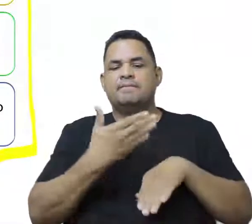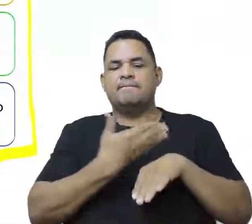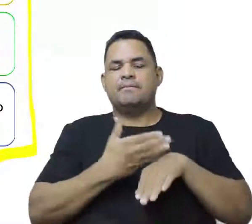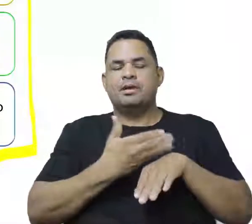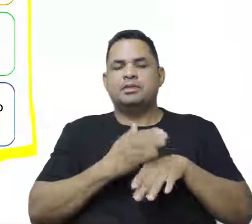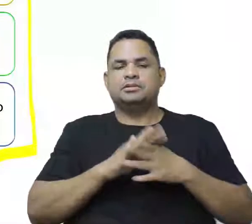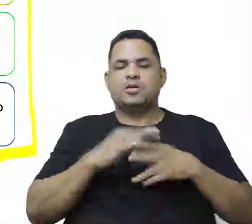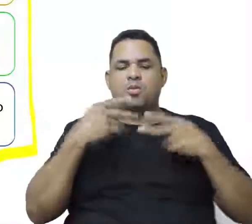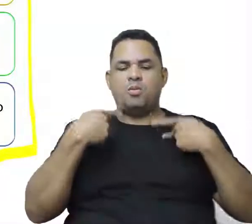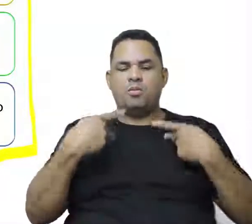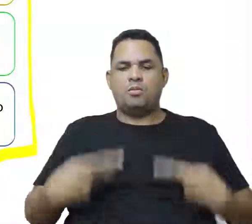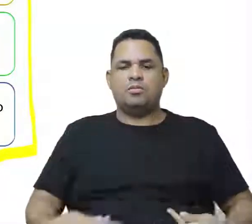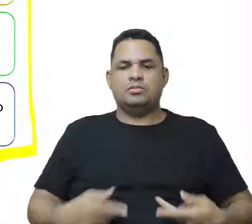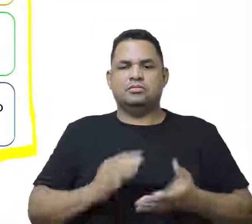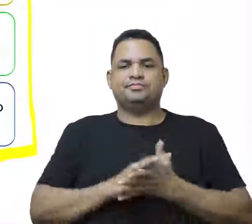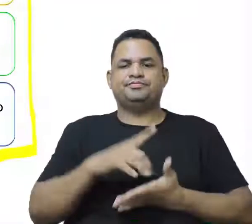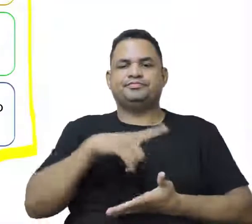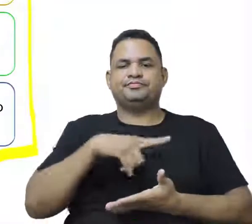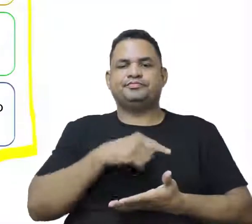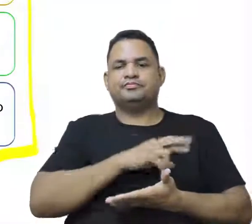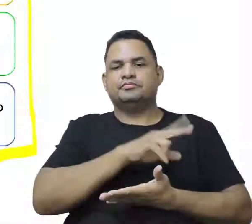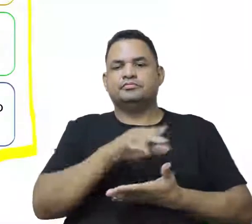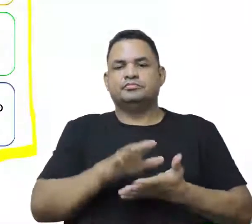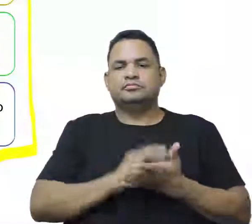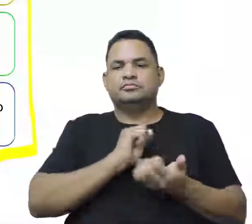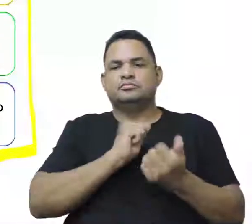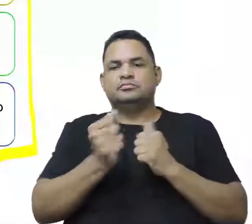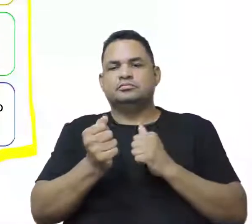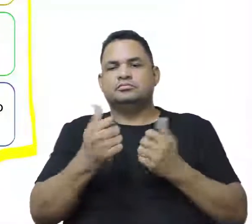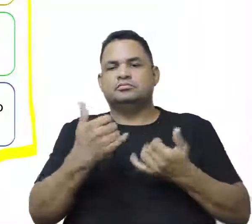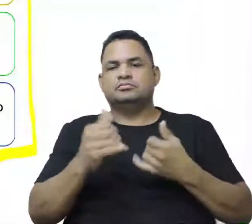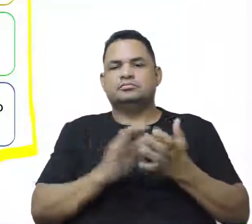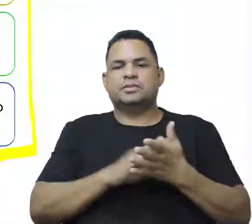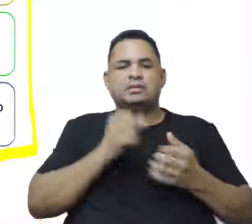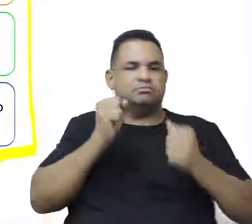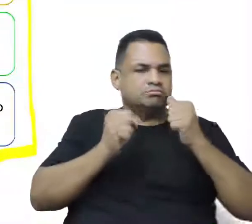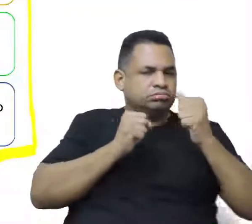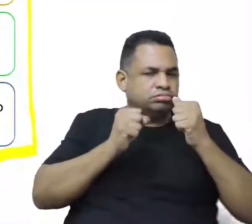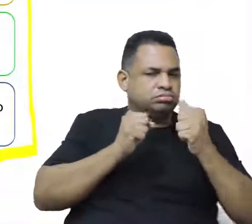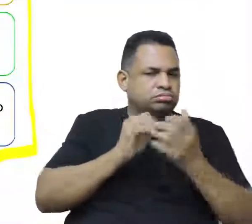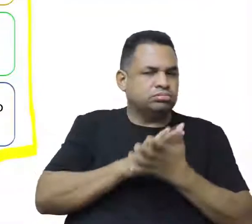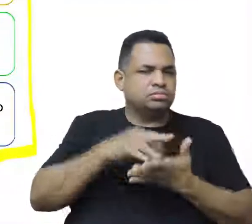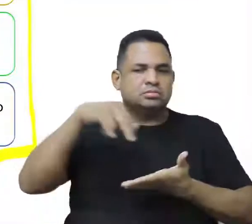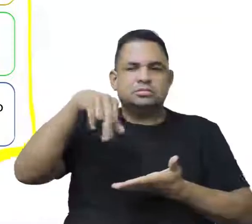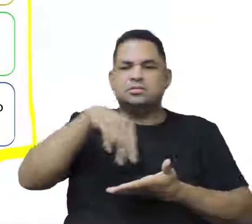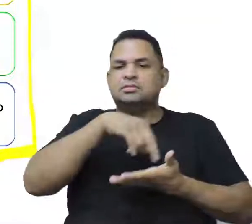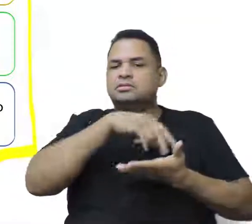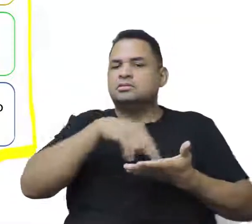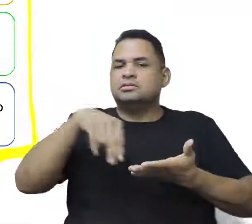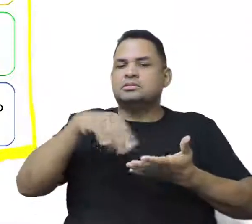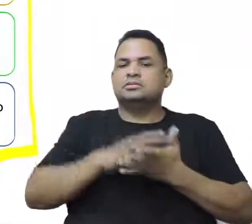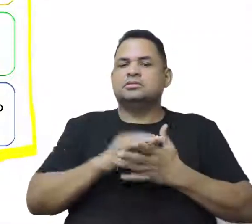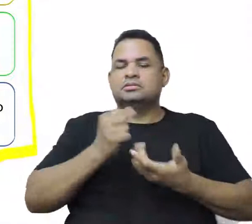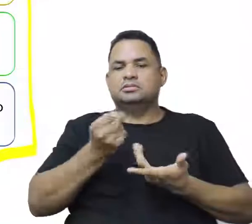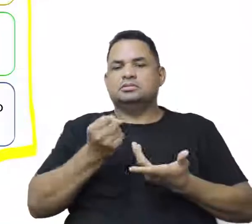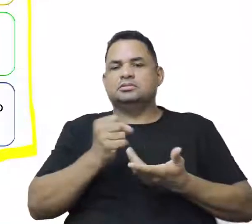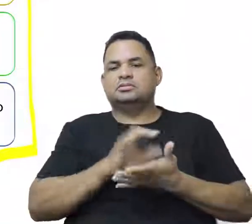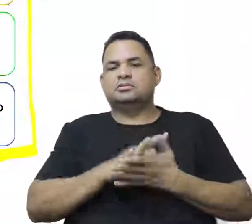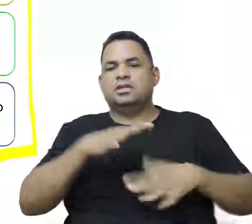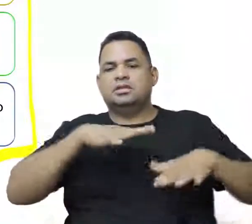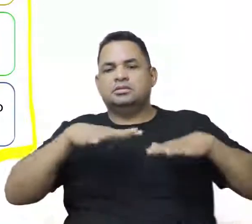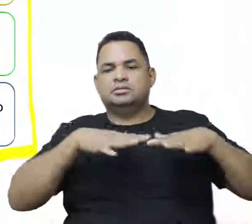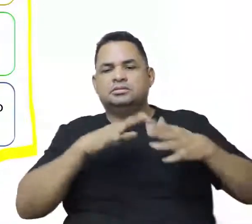corporais, né, professora Íris? Isso, tem muita coisa, tem esporte, tem jogos, lutas, ginástica, danças, atividades